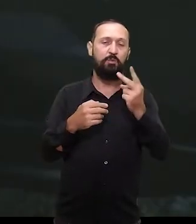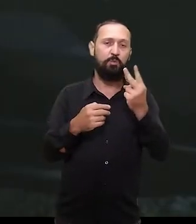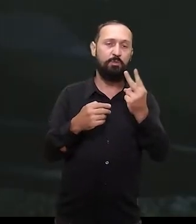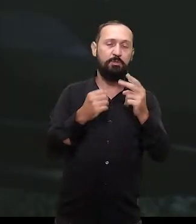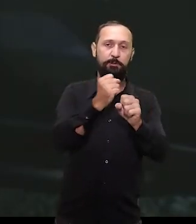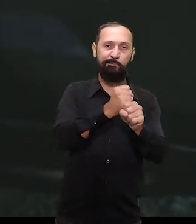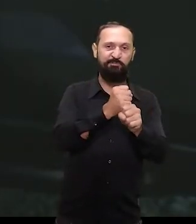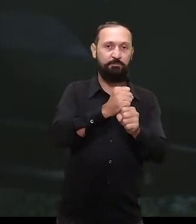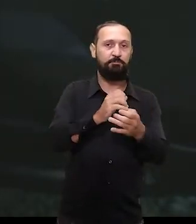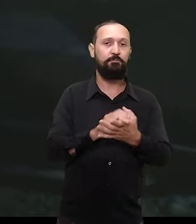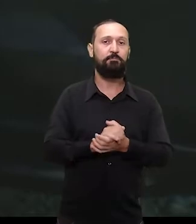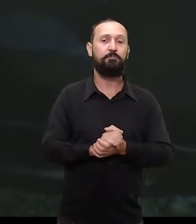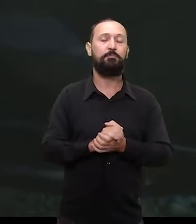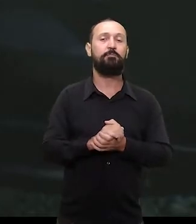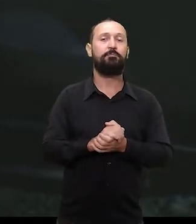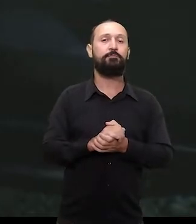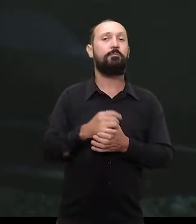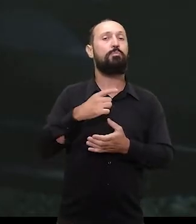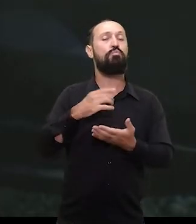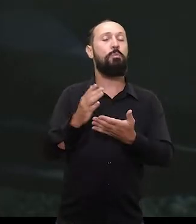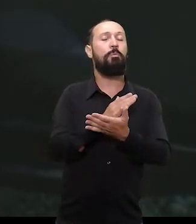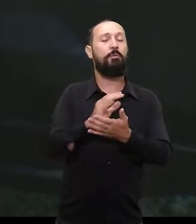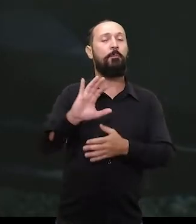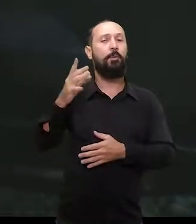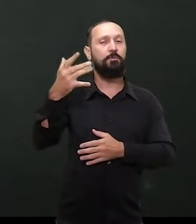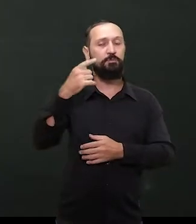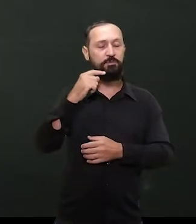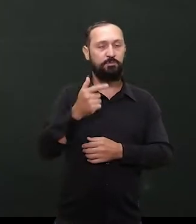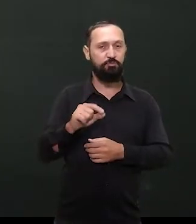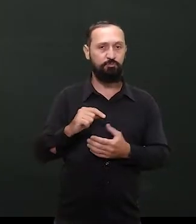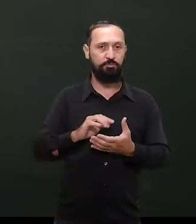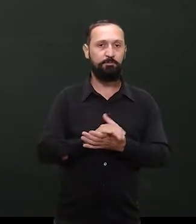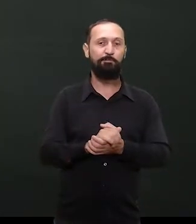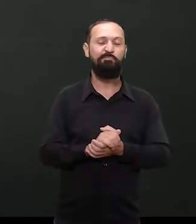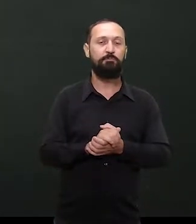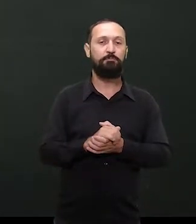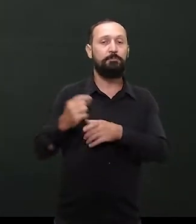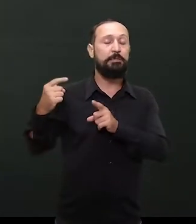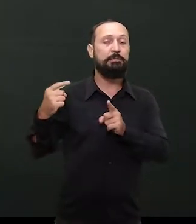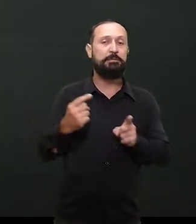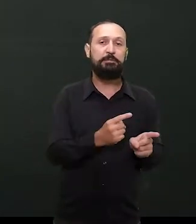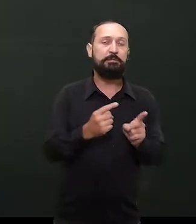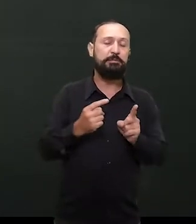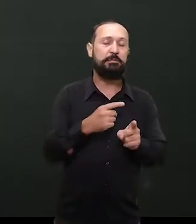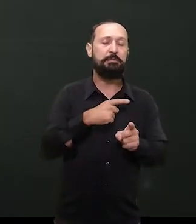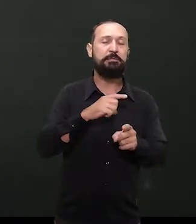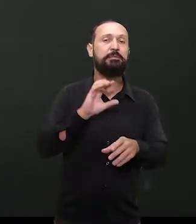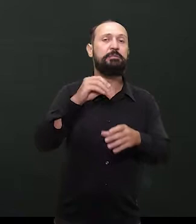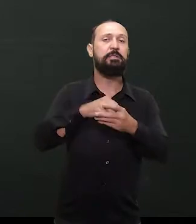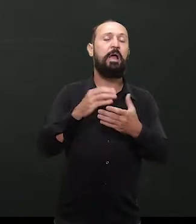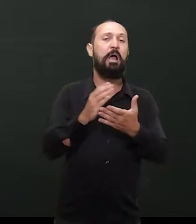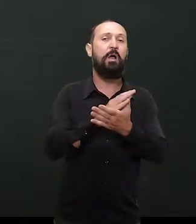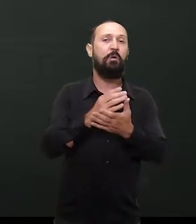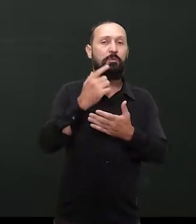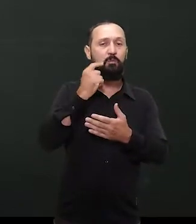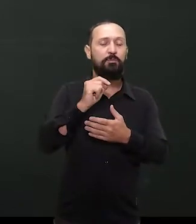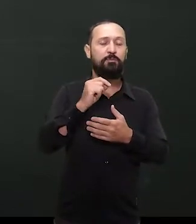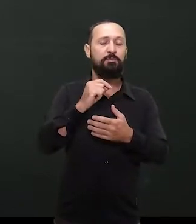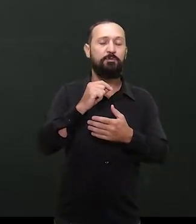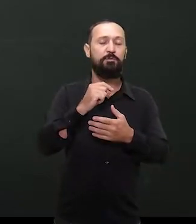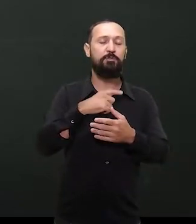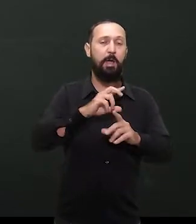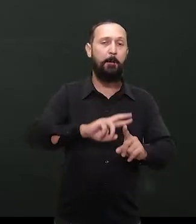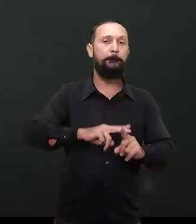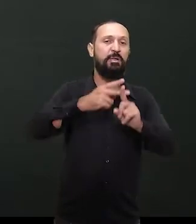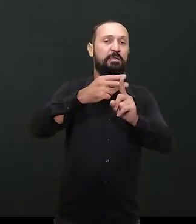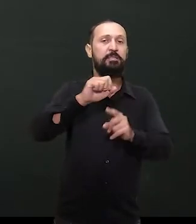anos E tem alguns casos que pode ser ainda maior sim o estoque tem uma algumas causas de